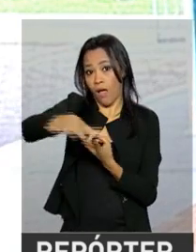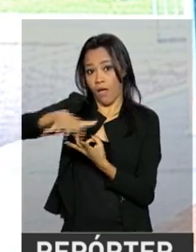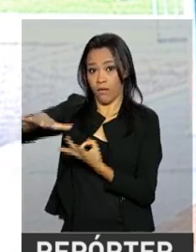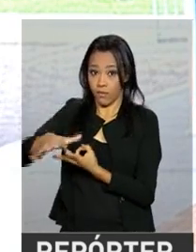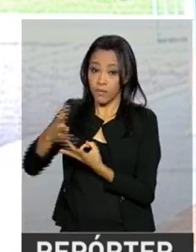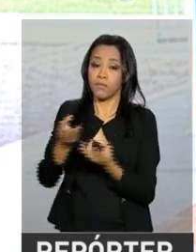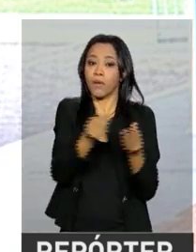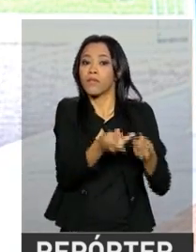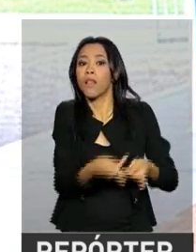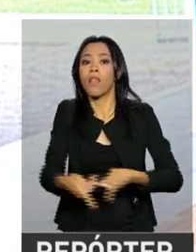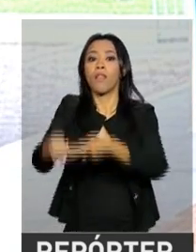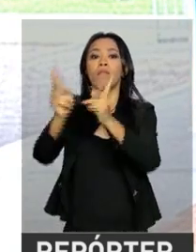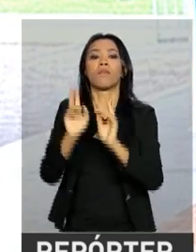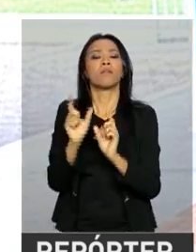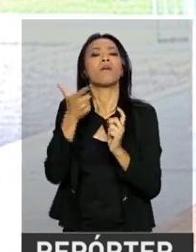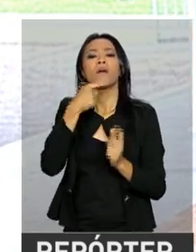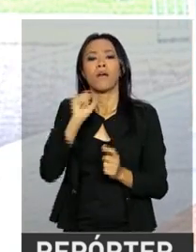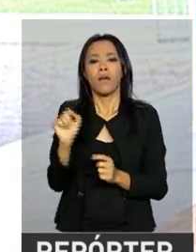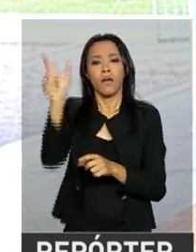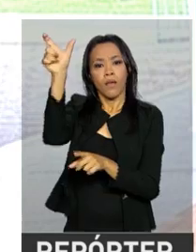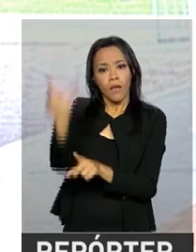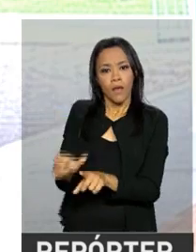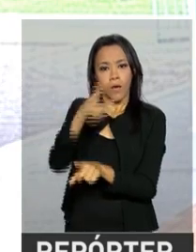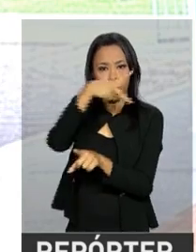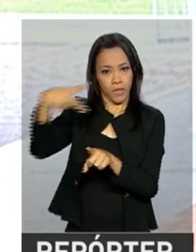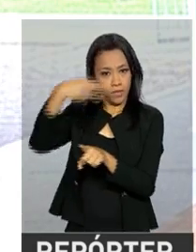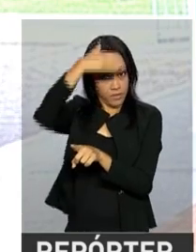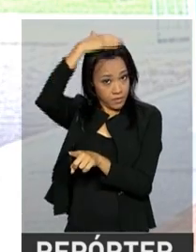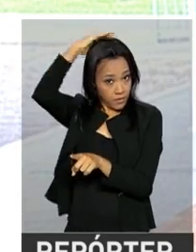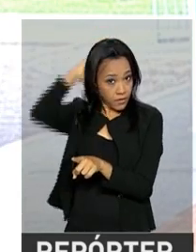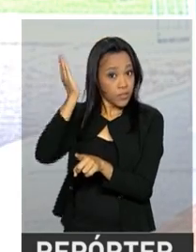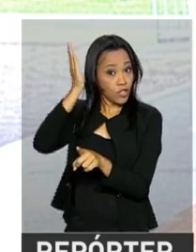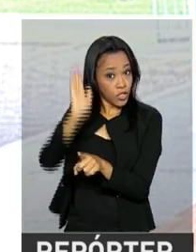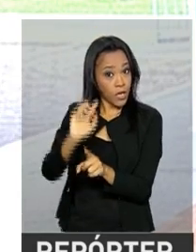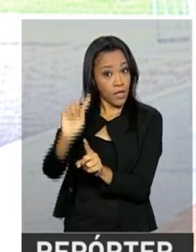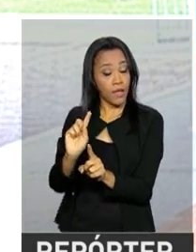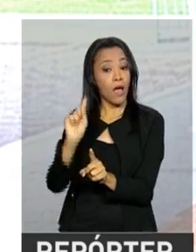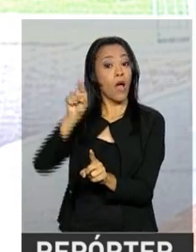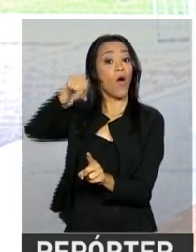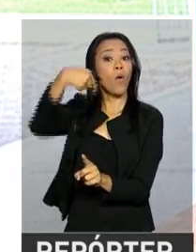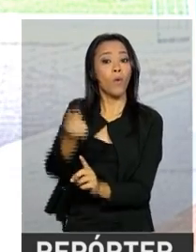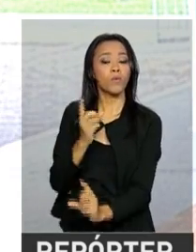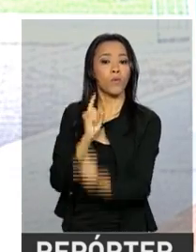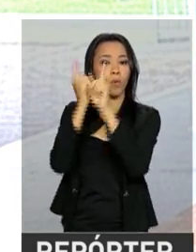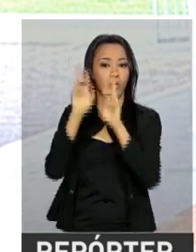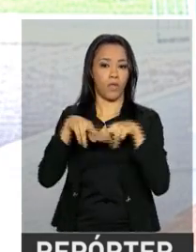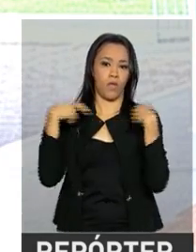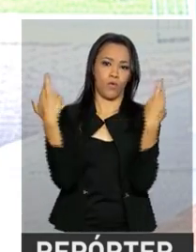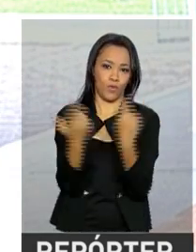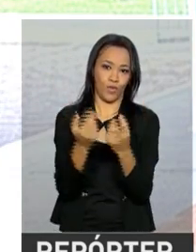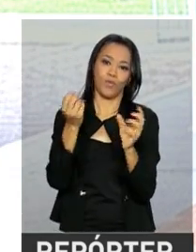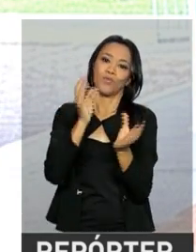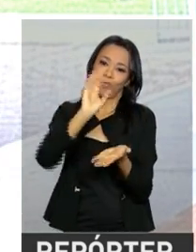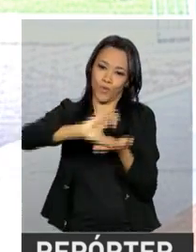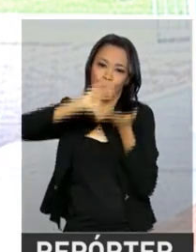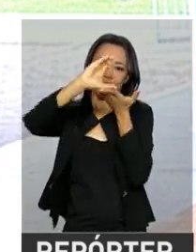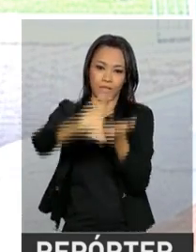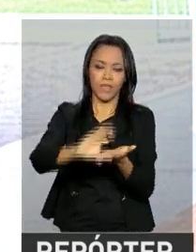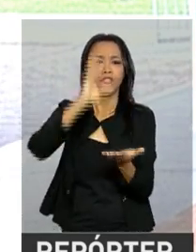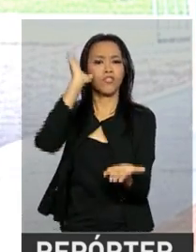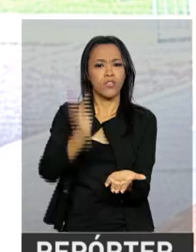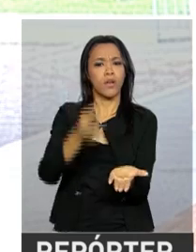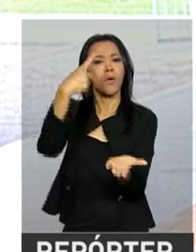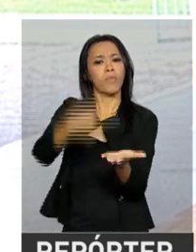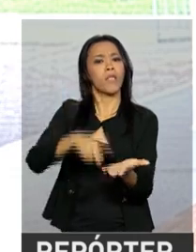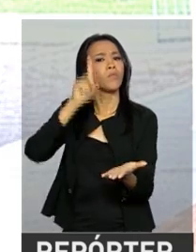para serem levadas ao presidente e apresentadas ao presidente já na próxima reunião plenária do conselhão que tá marcada pro dia